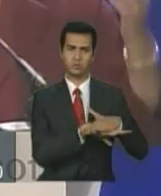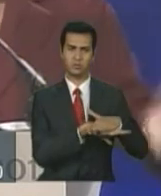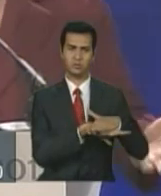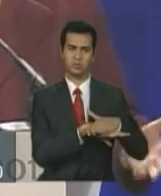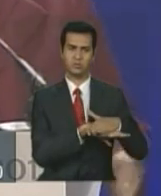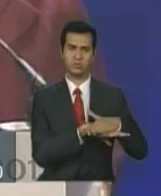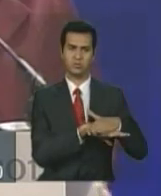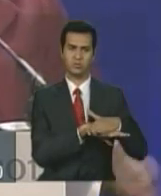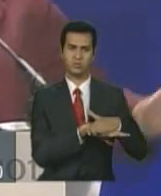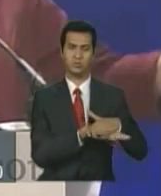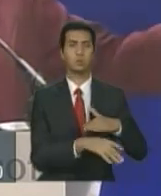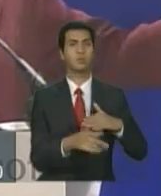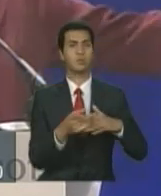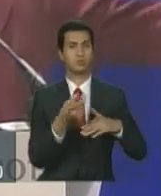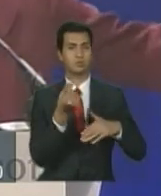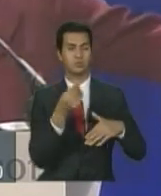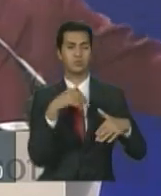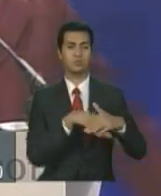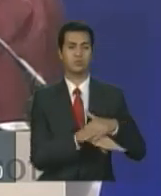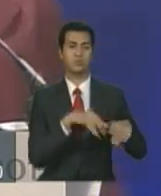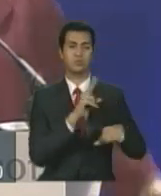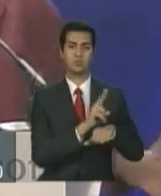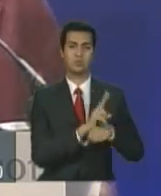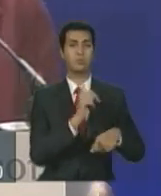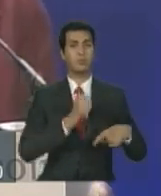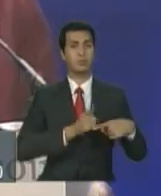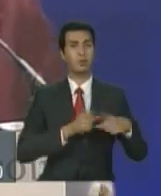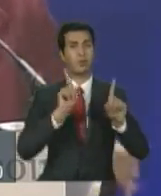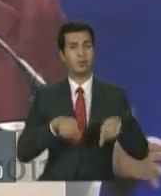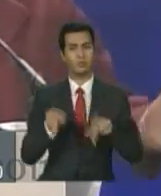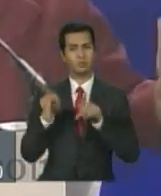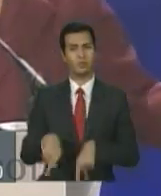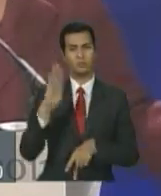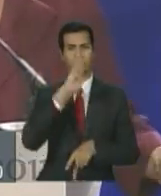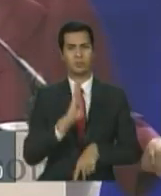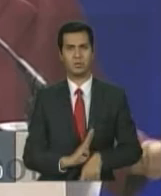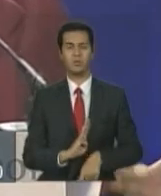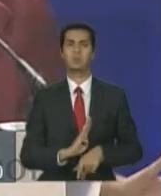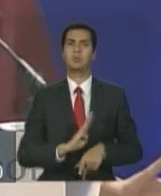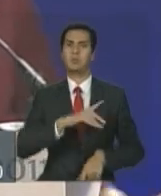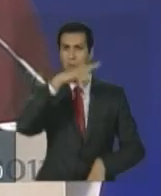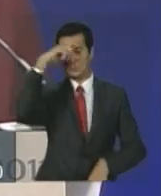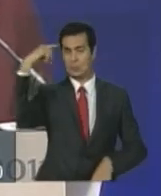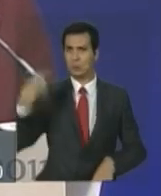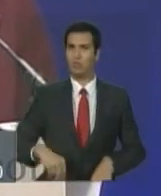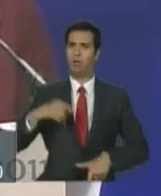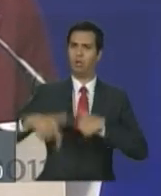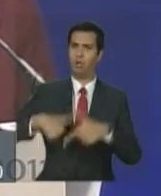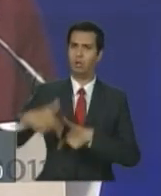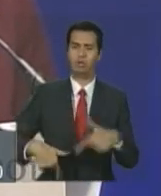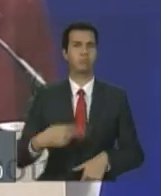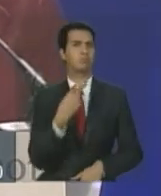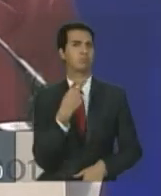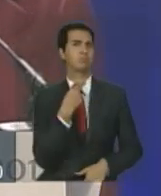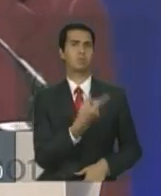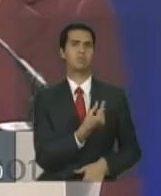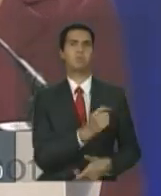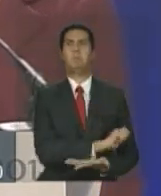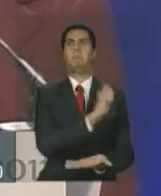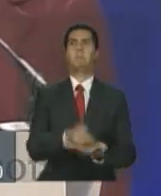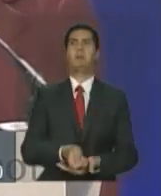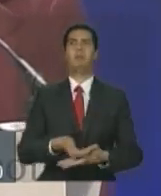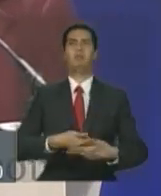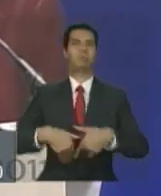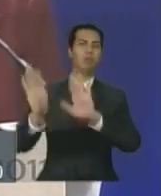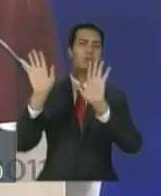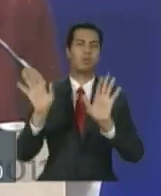você protege, foi tirado com o suor do nosso povo, então não pode ser usado de qualquer jeito. Por que que a gente fala